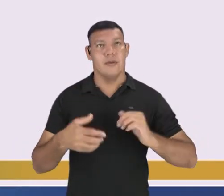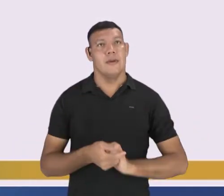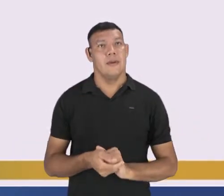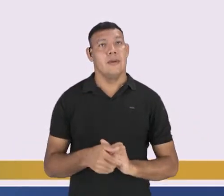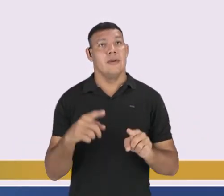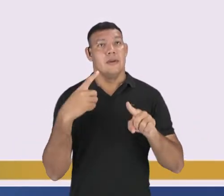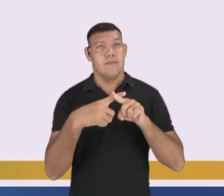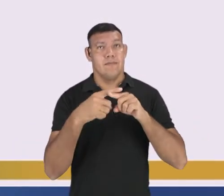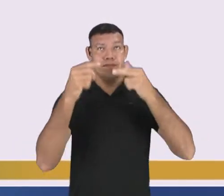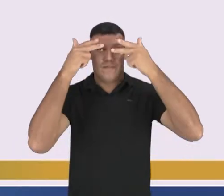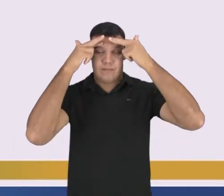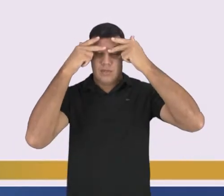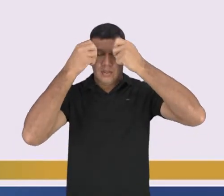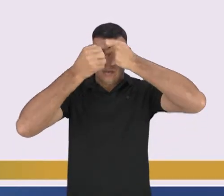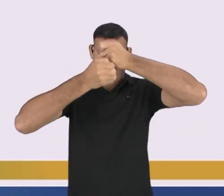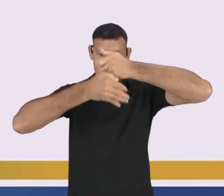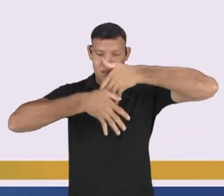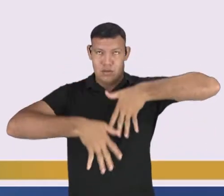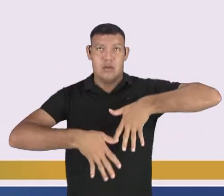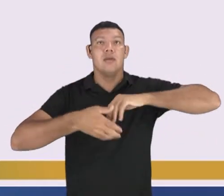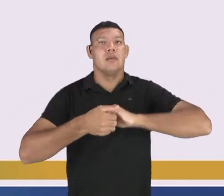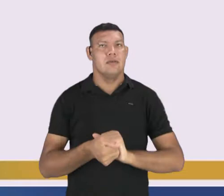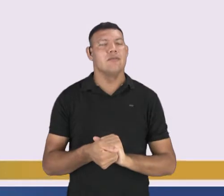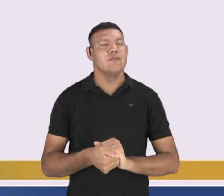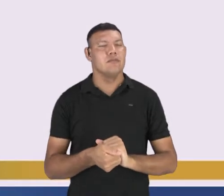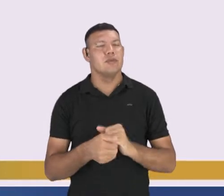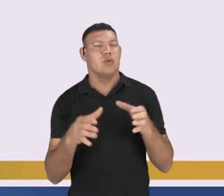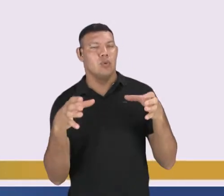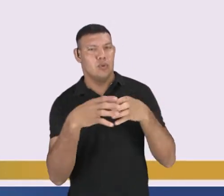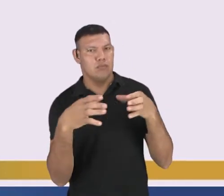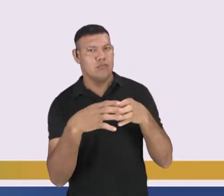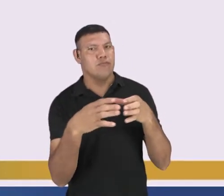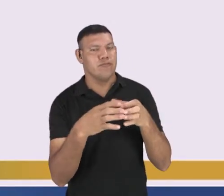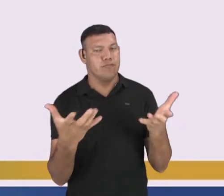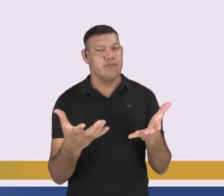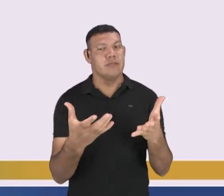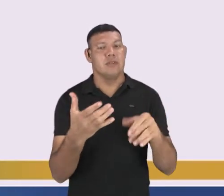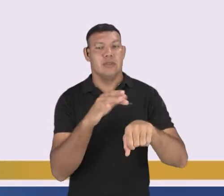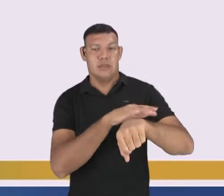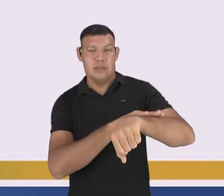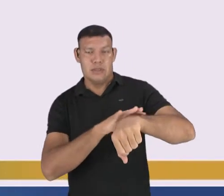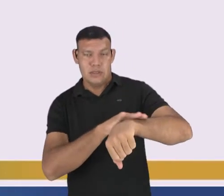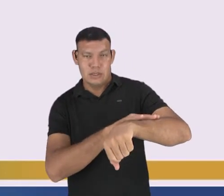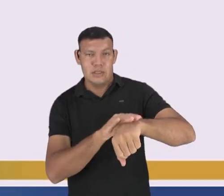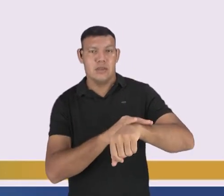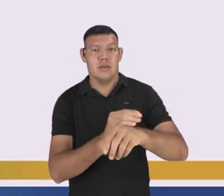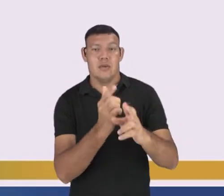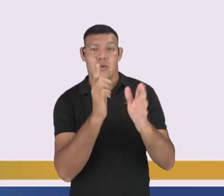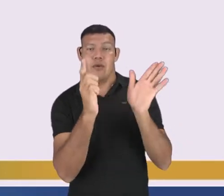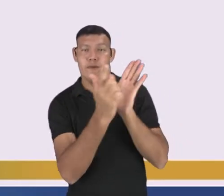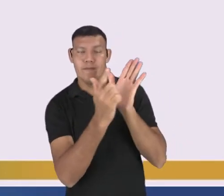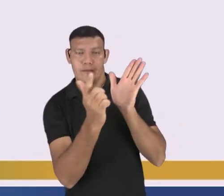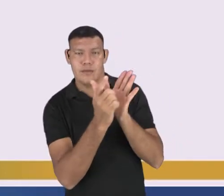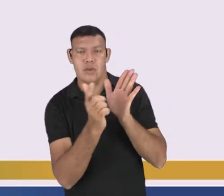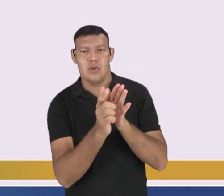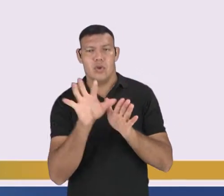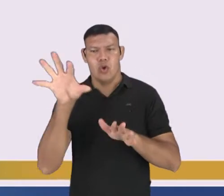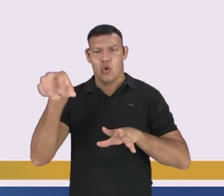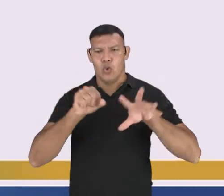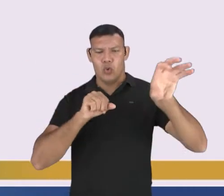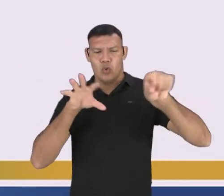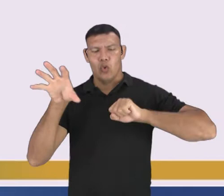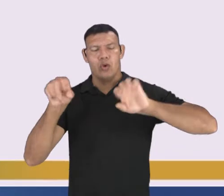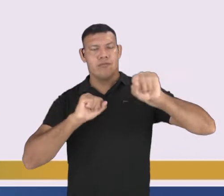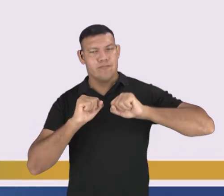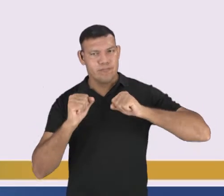entre organismos. Ele é formado por um conjunto de órgãos e tecidos que possui a função de captar mensagens e estímulos